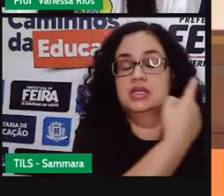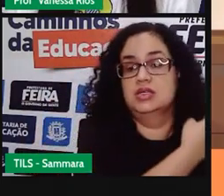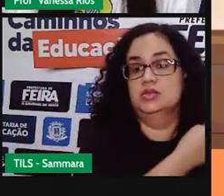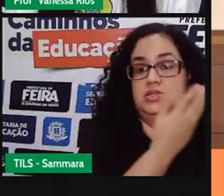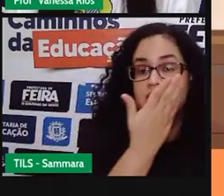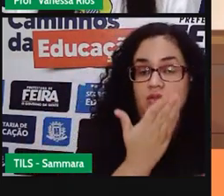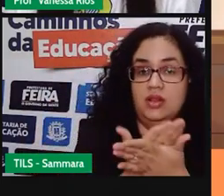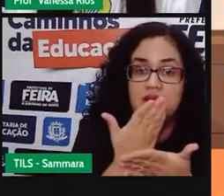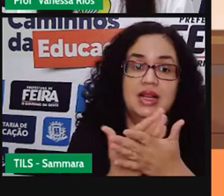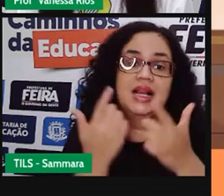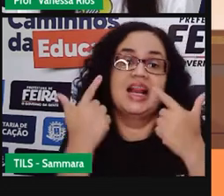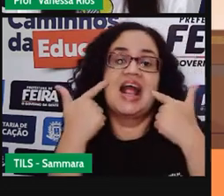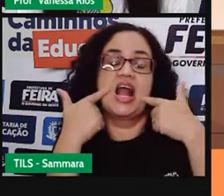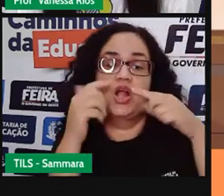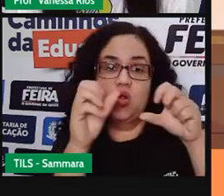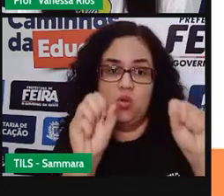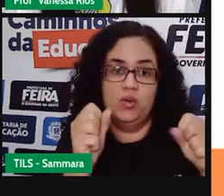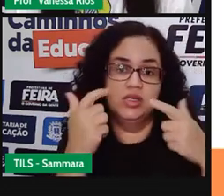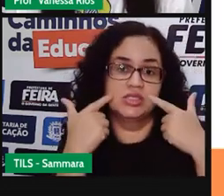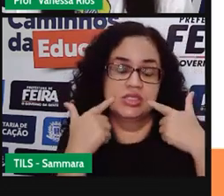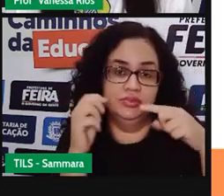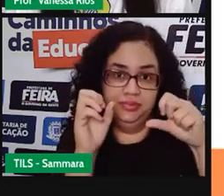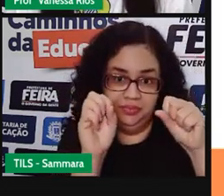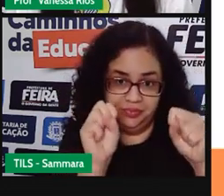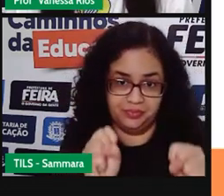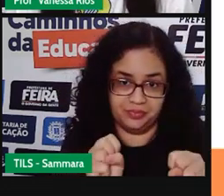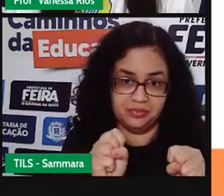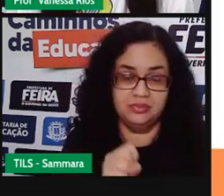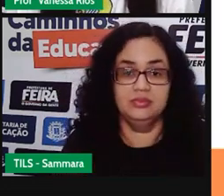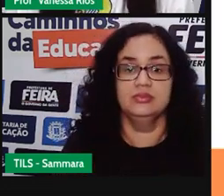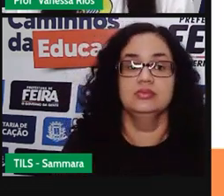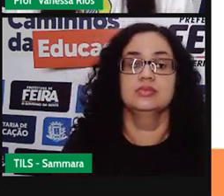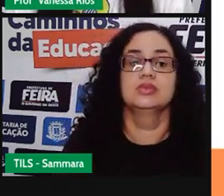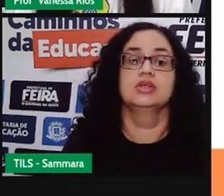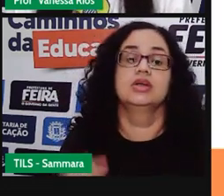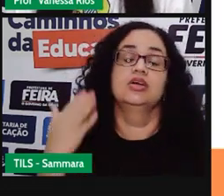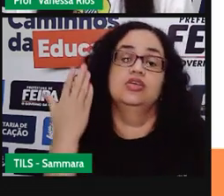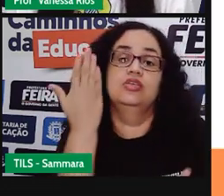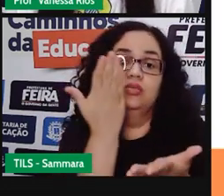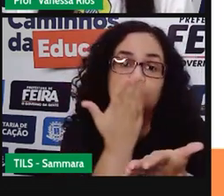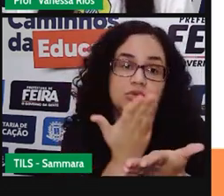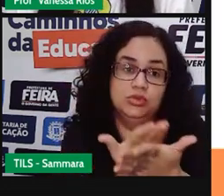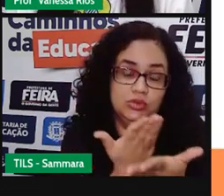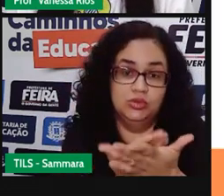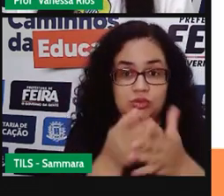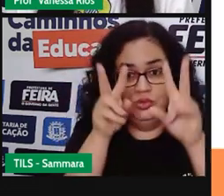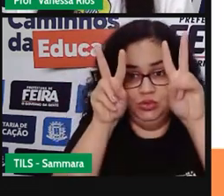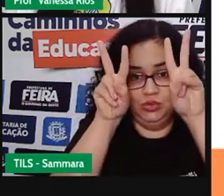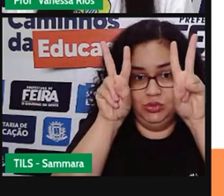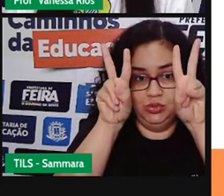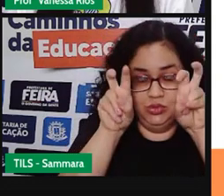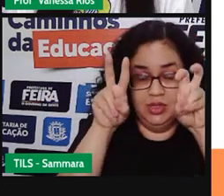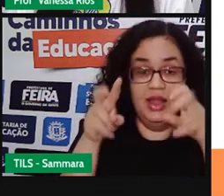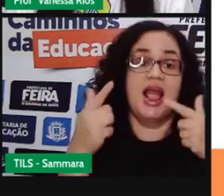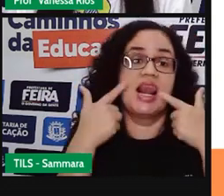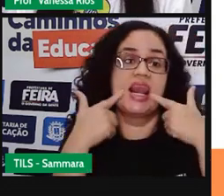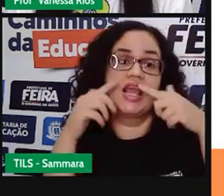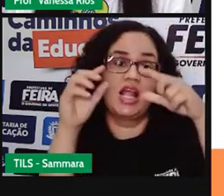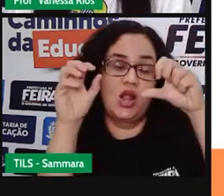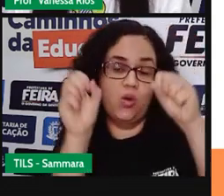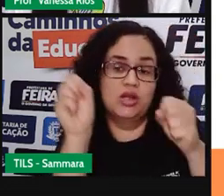Nossa aula é de linguagens. E nós vamos estudar sobre